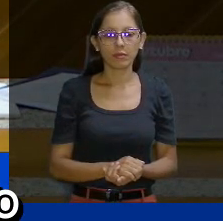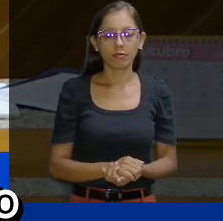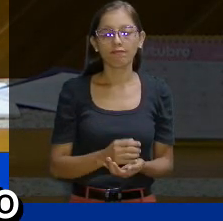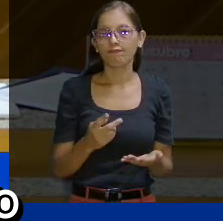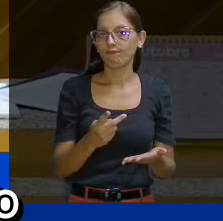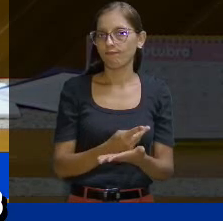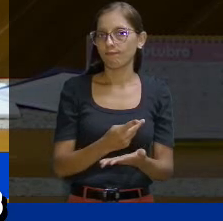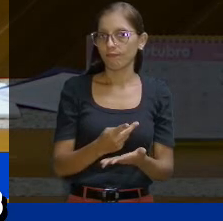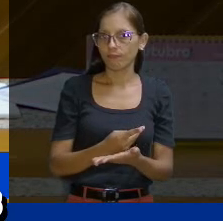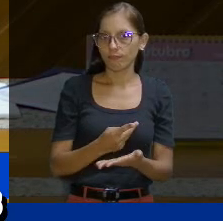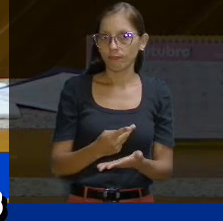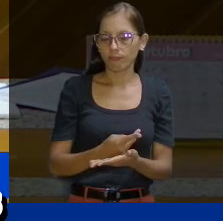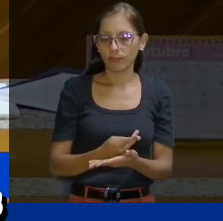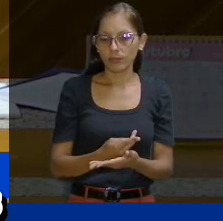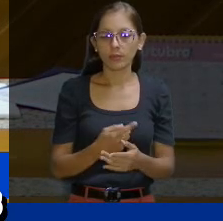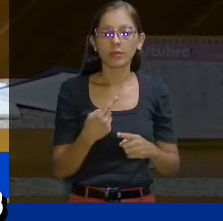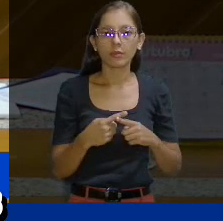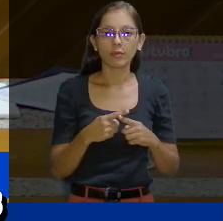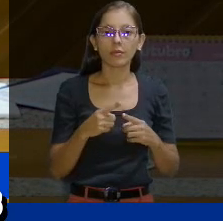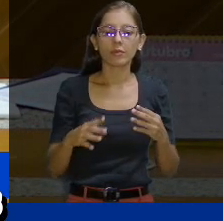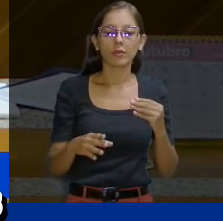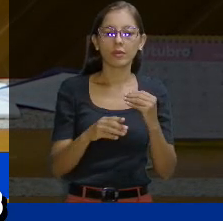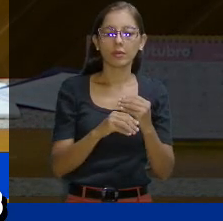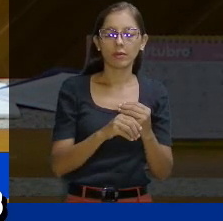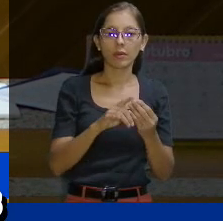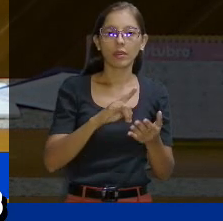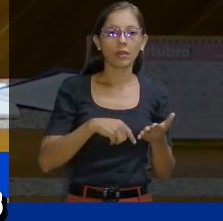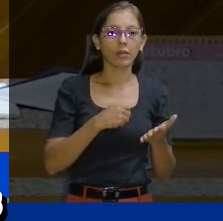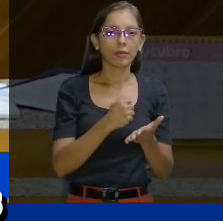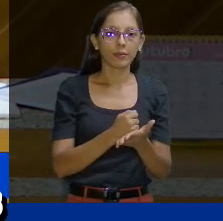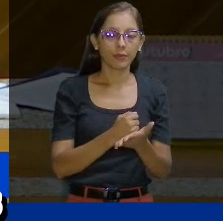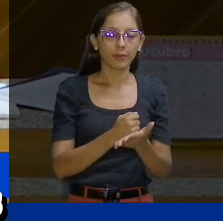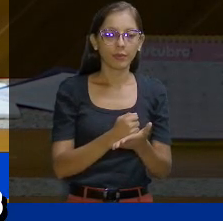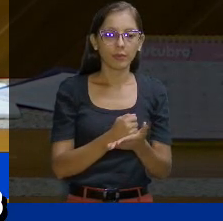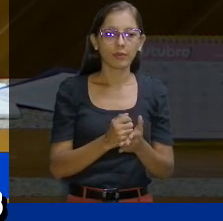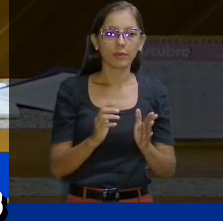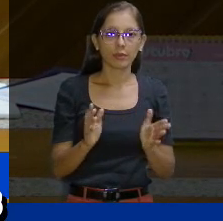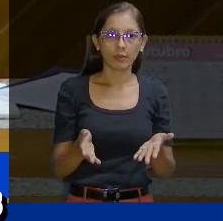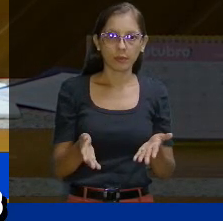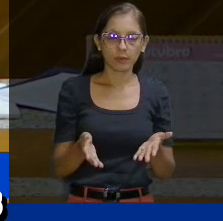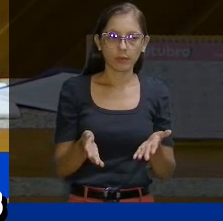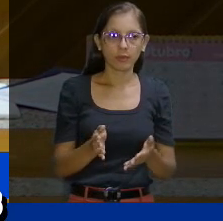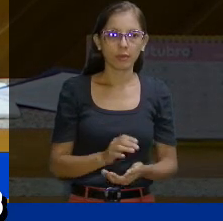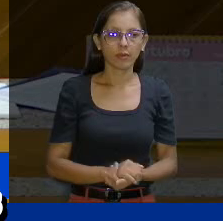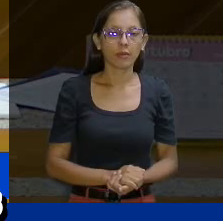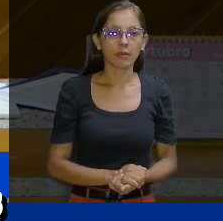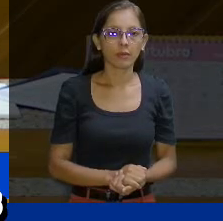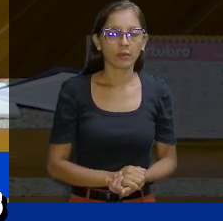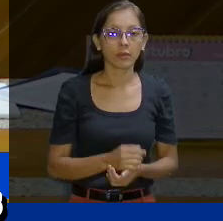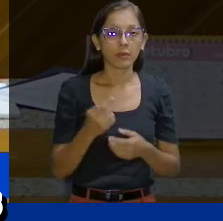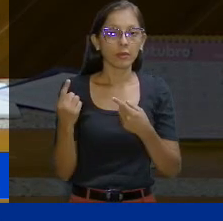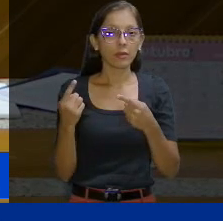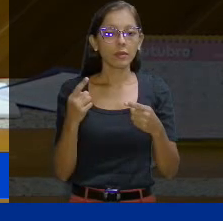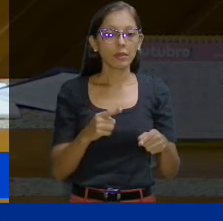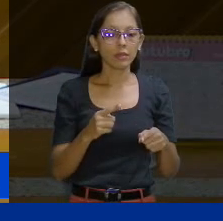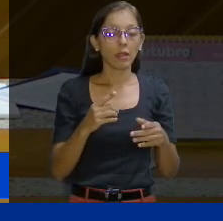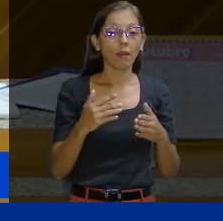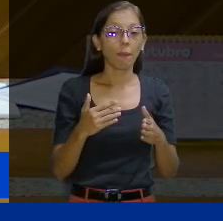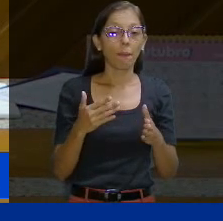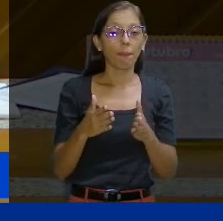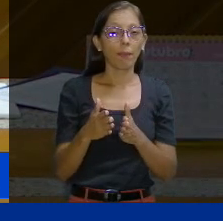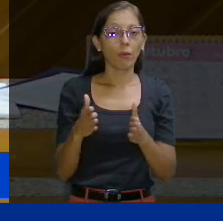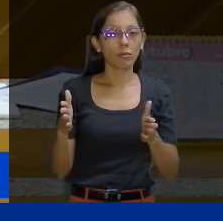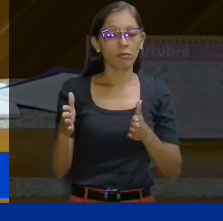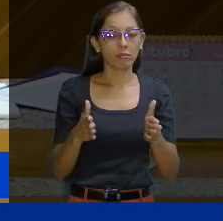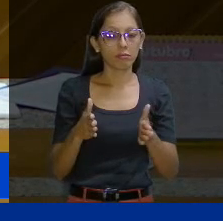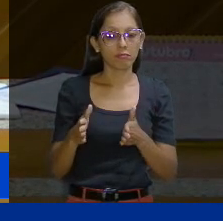embargado demonstrou, com base nos documentos apresentados, que as renúncias ocorreram após o prazo legal de substituição,